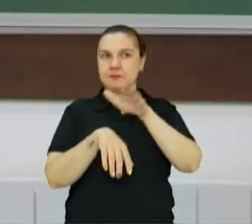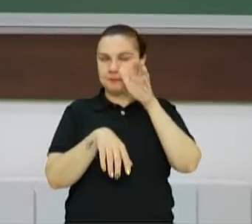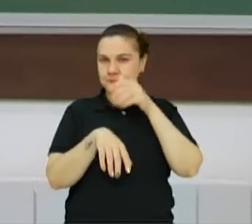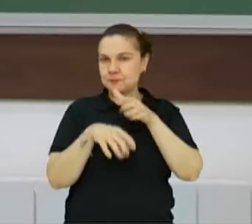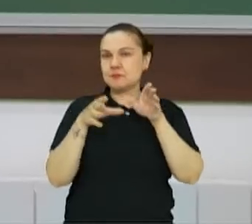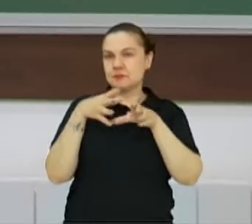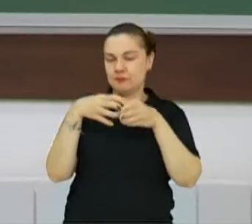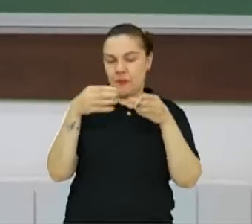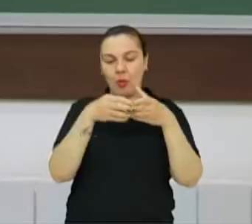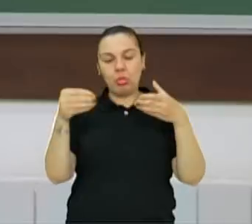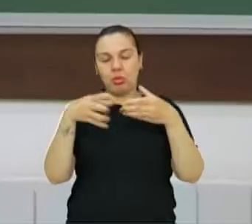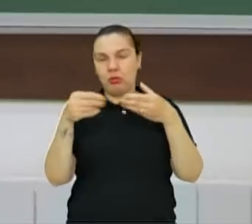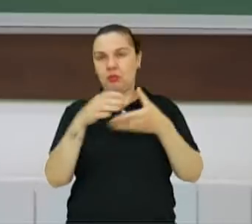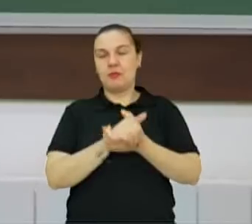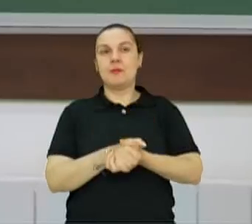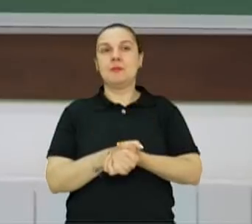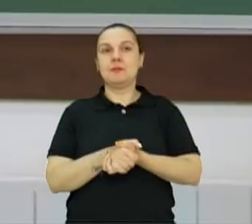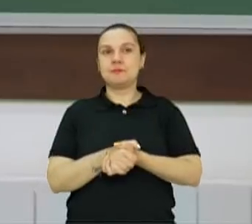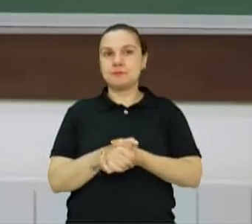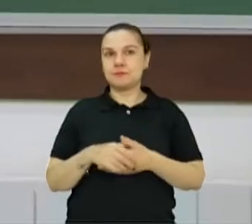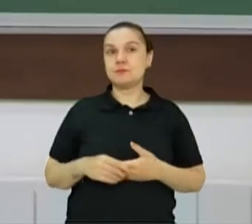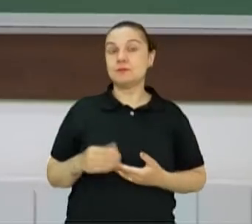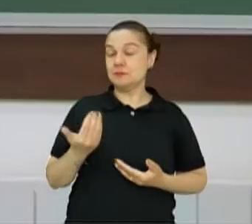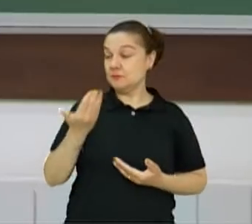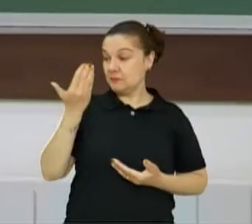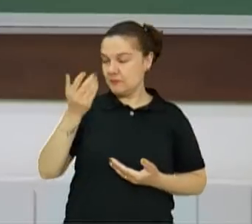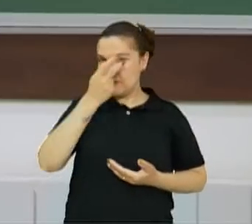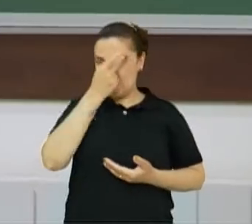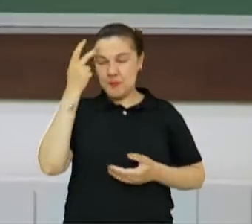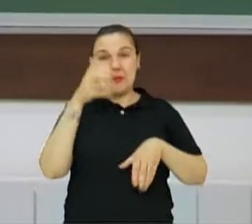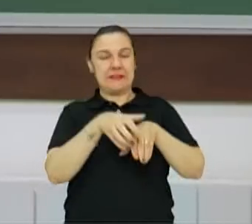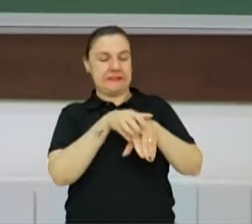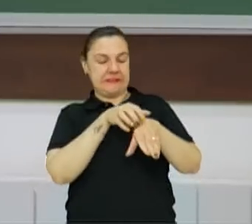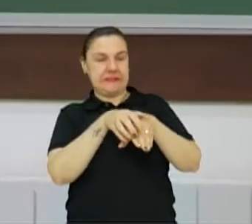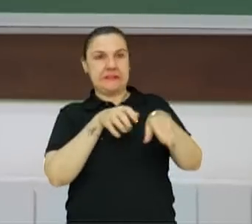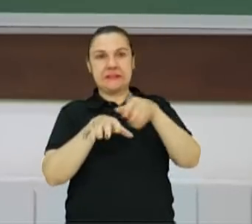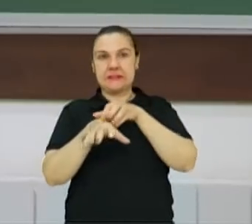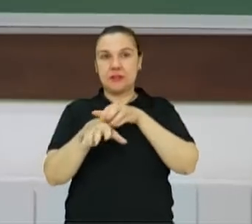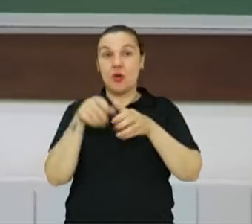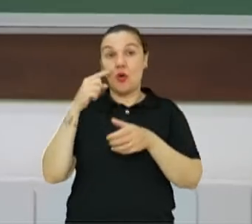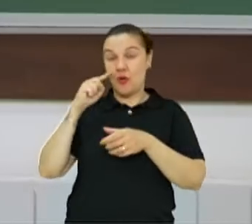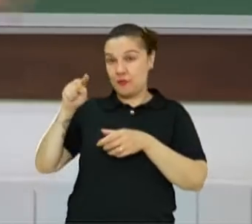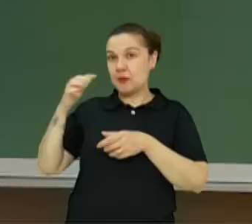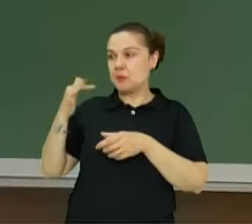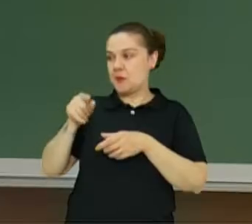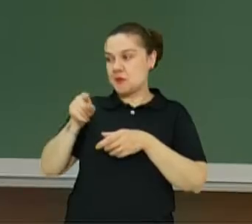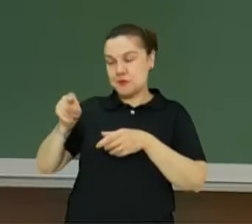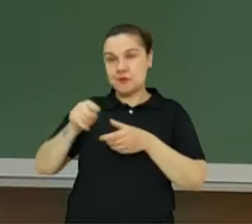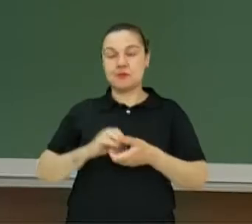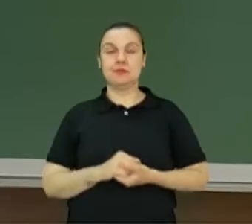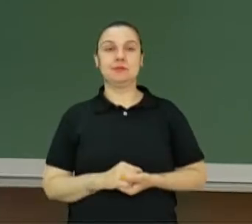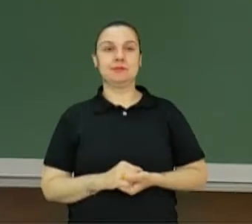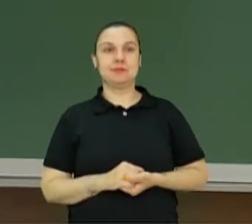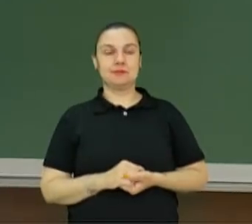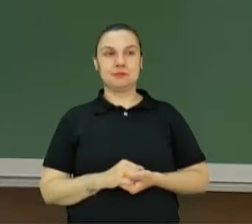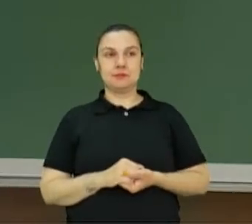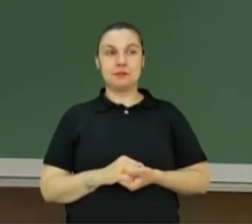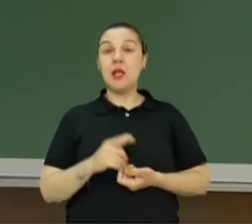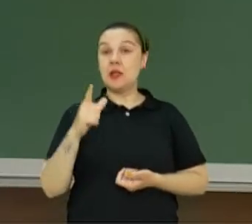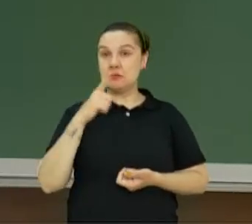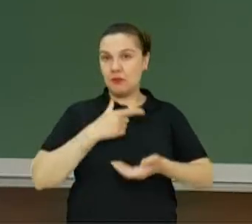desses bichinhos. Então, a pessoa, né, coça muito e olha lá as feridas, né, que vão se formando.